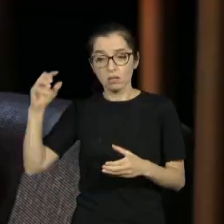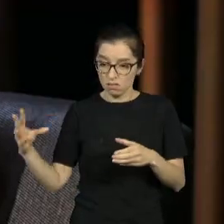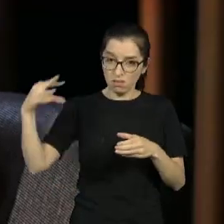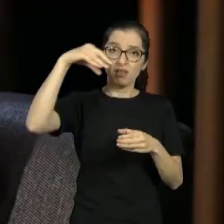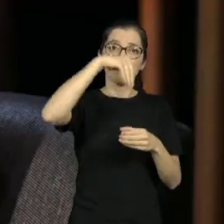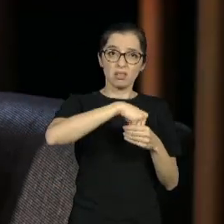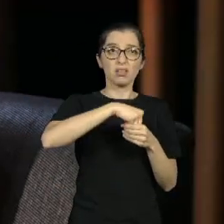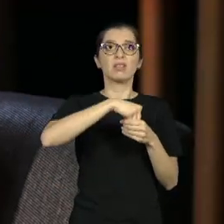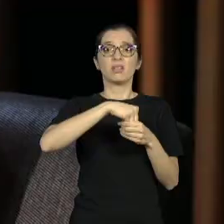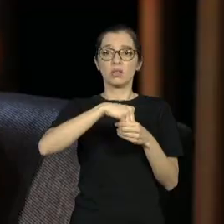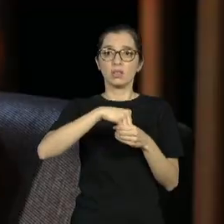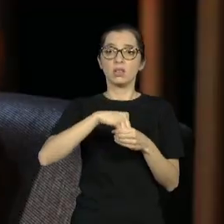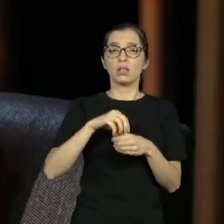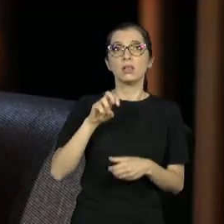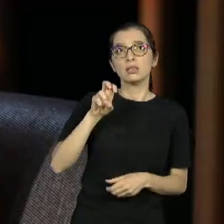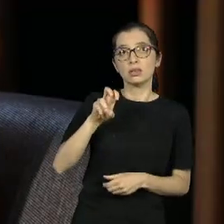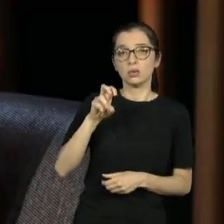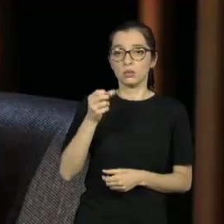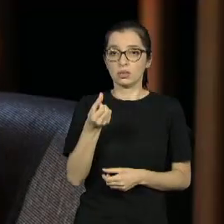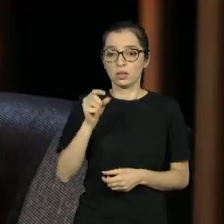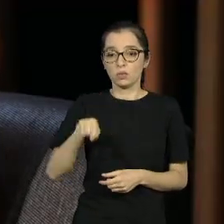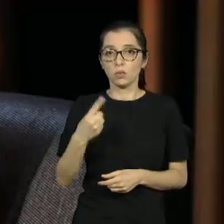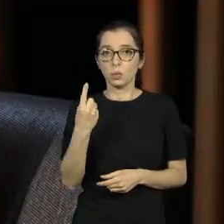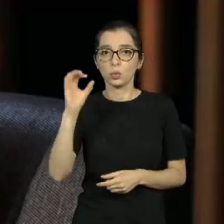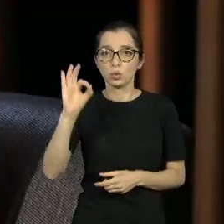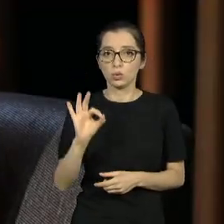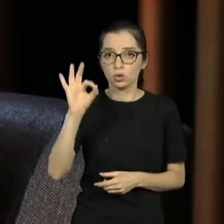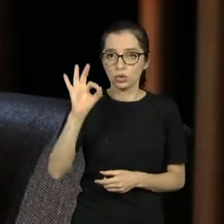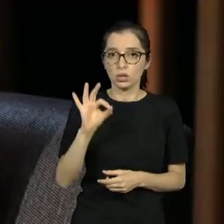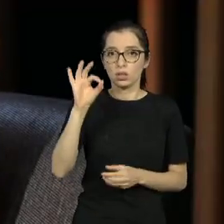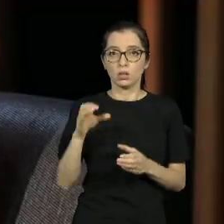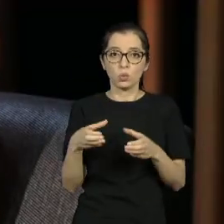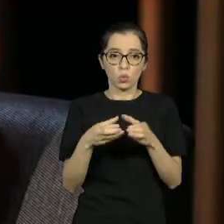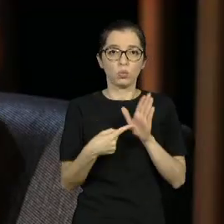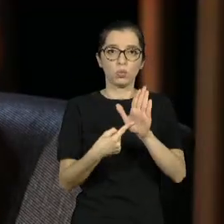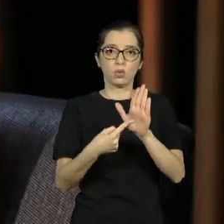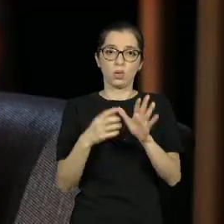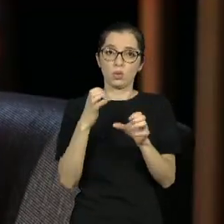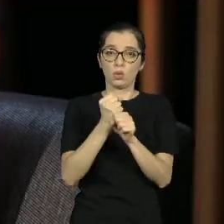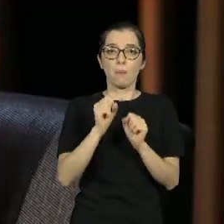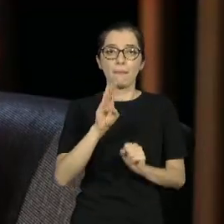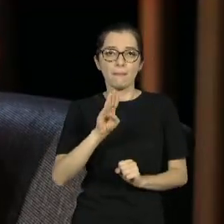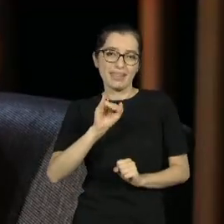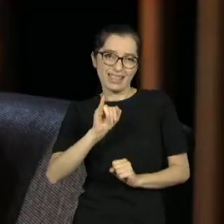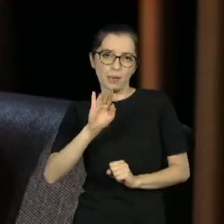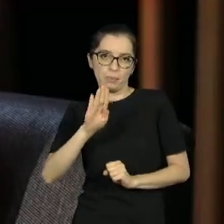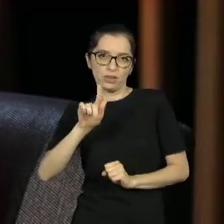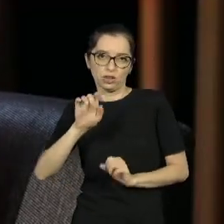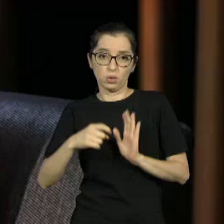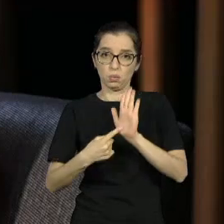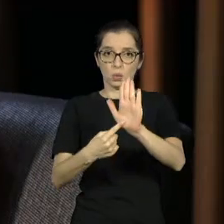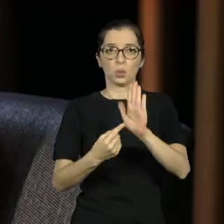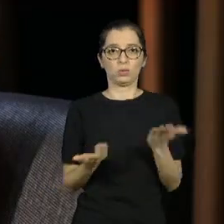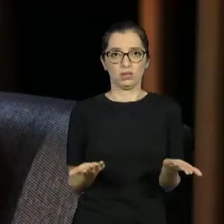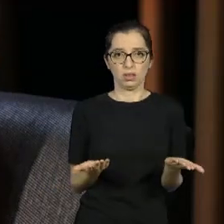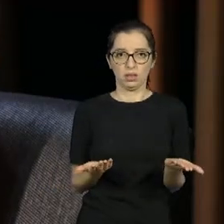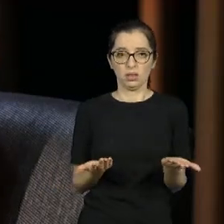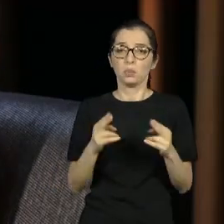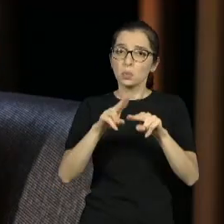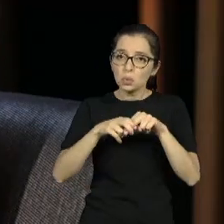da população brasileira Então nós não estamos falando e minorias nós estamos falando de maiorias Mas elas são